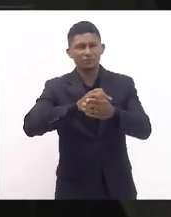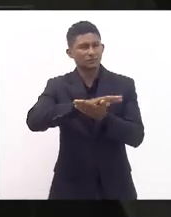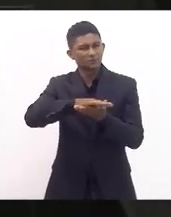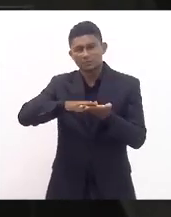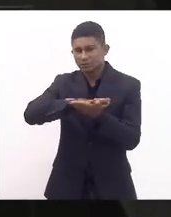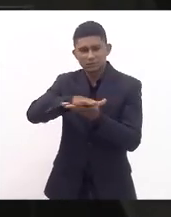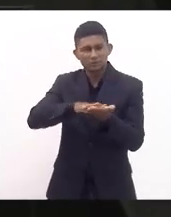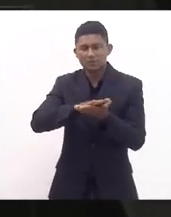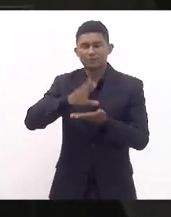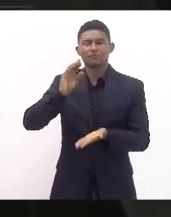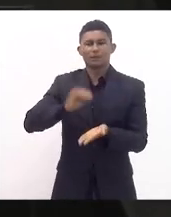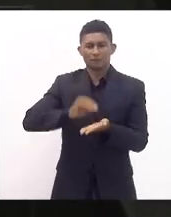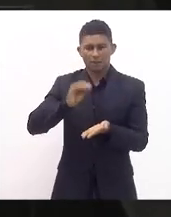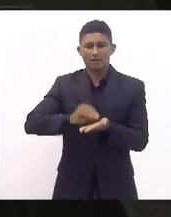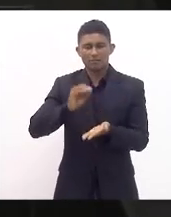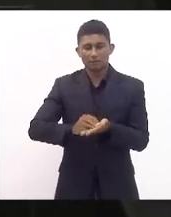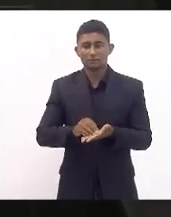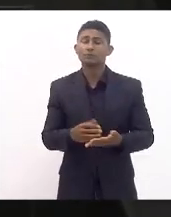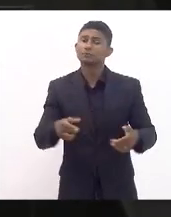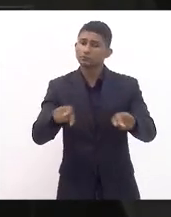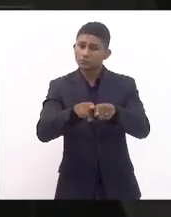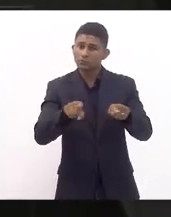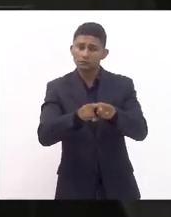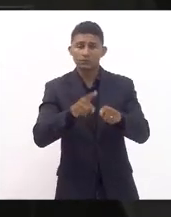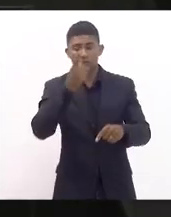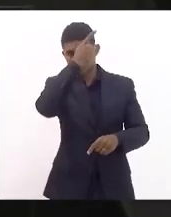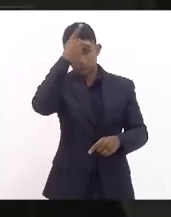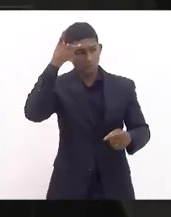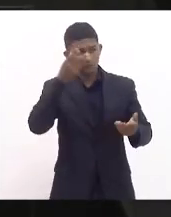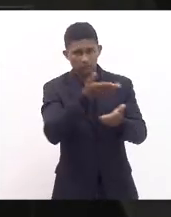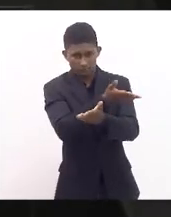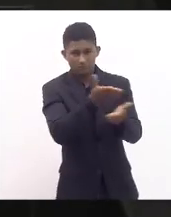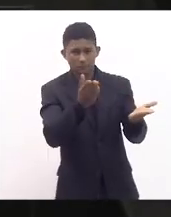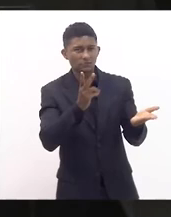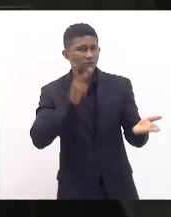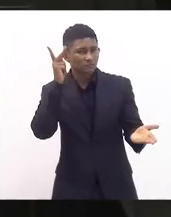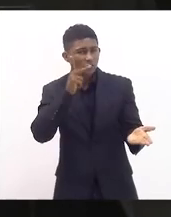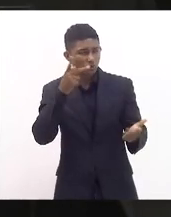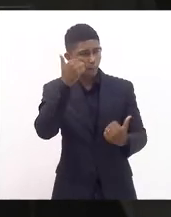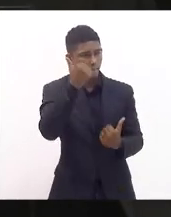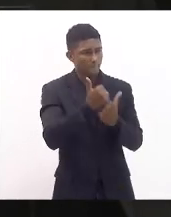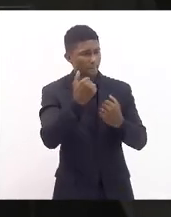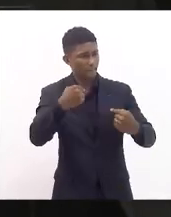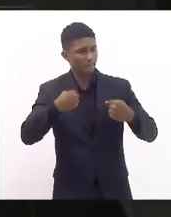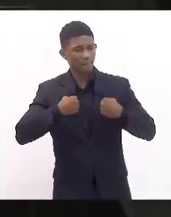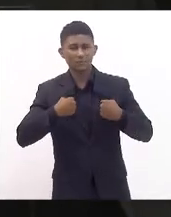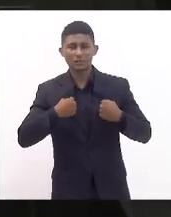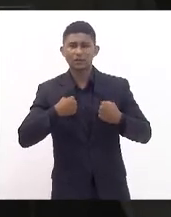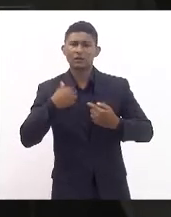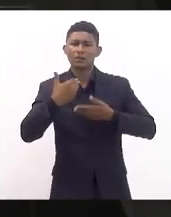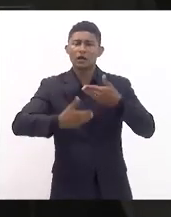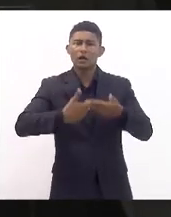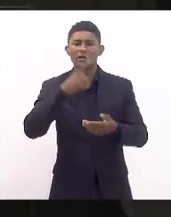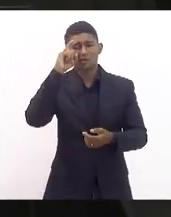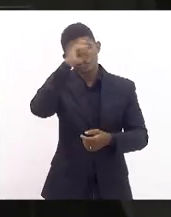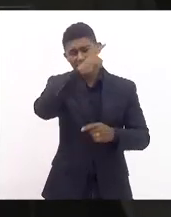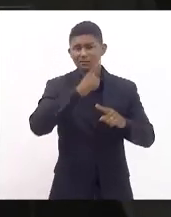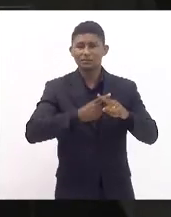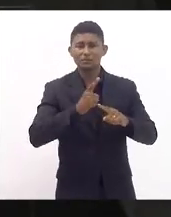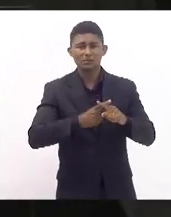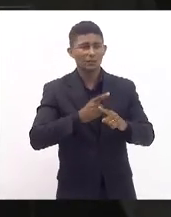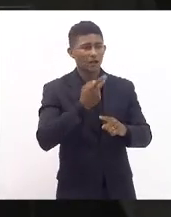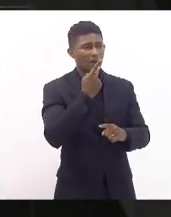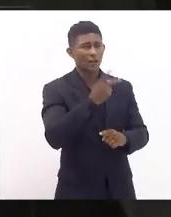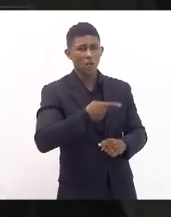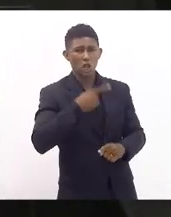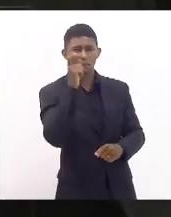coloca, inclusive, as pessoas que também vão me apoiar numa situação muito desagradável, tia Ju. Perdeu